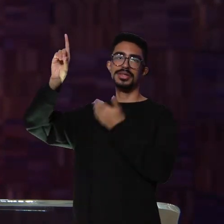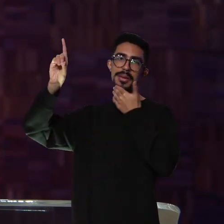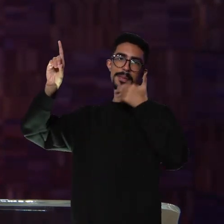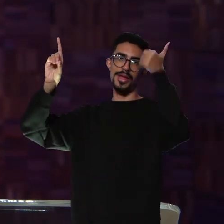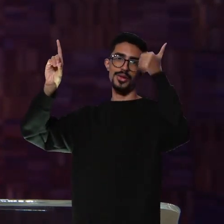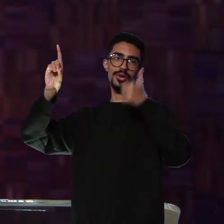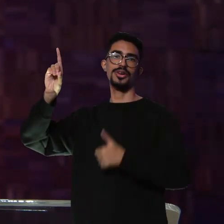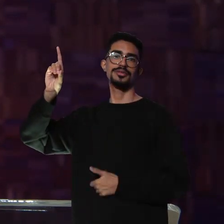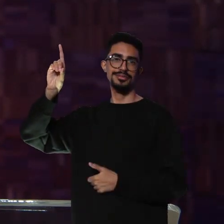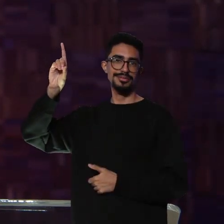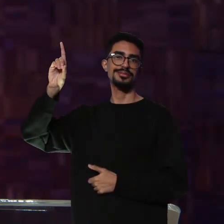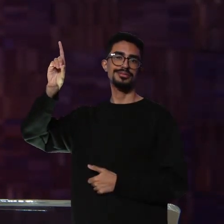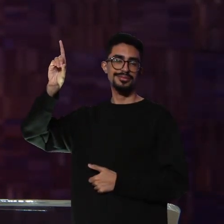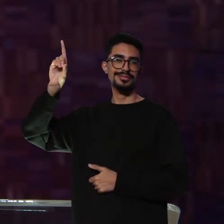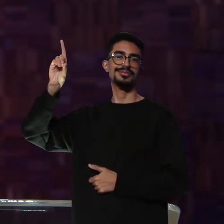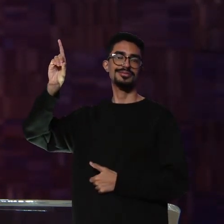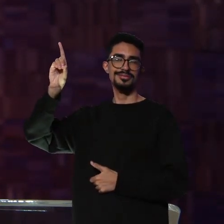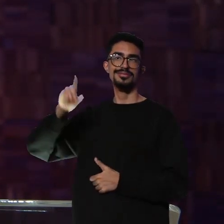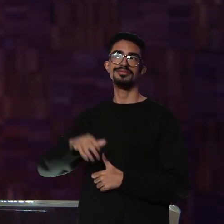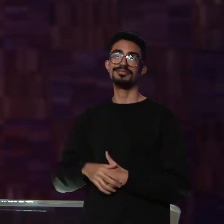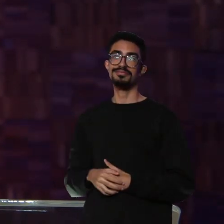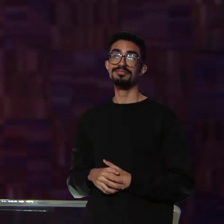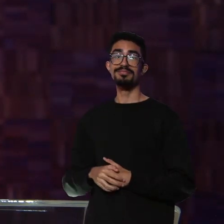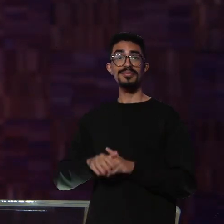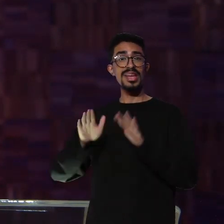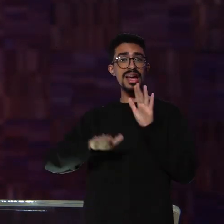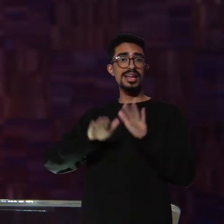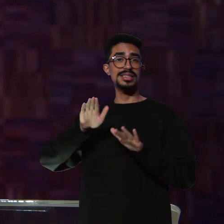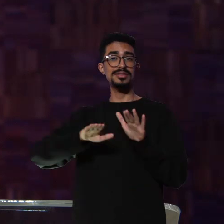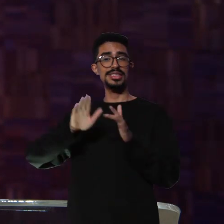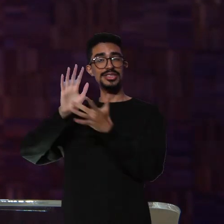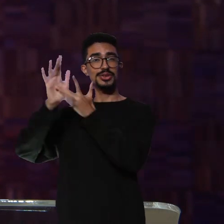Entre as coisas doidas que muitas vezes Jesus pede para a gente fazer,